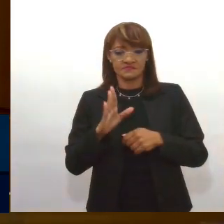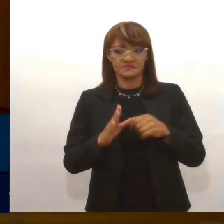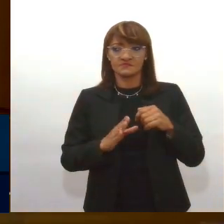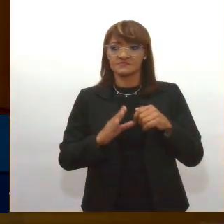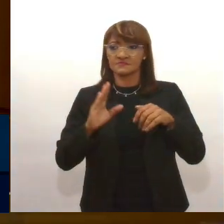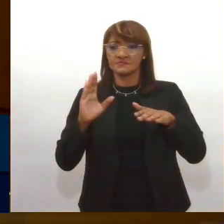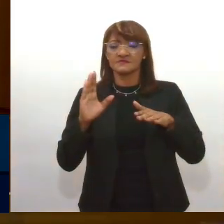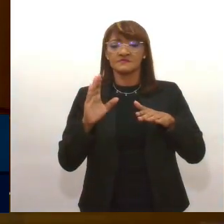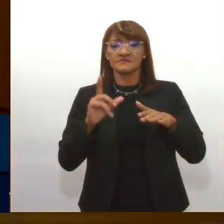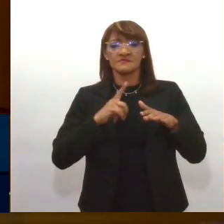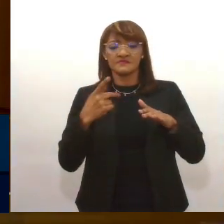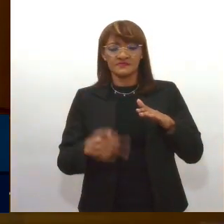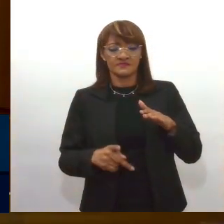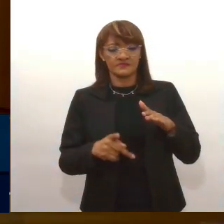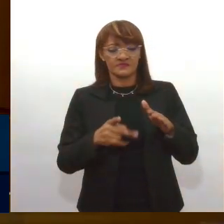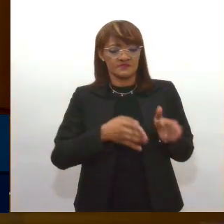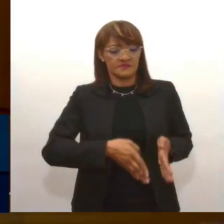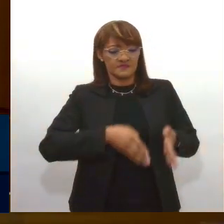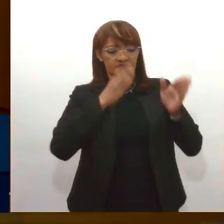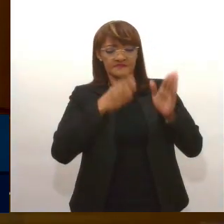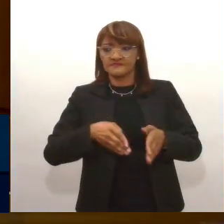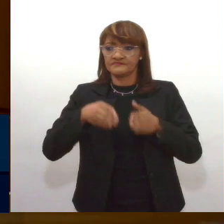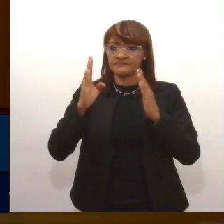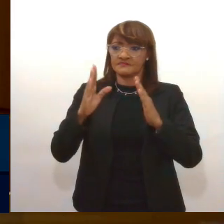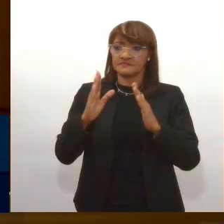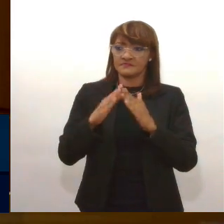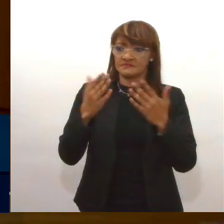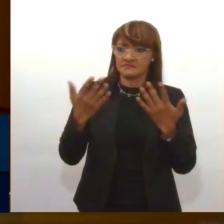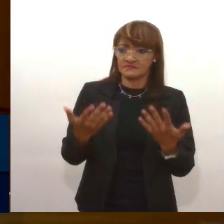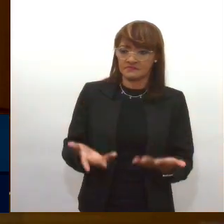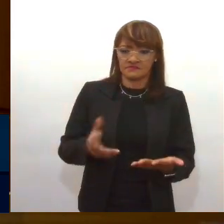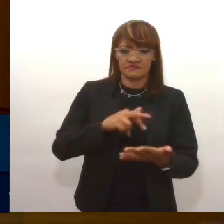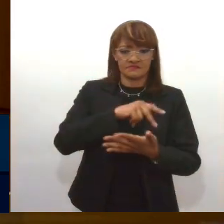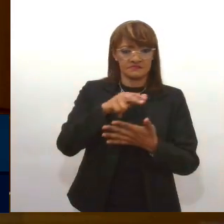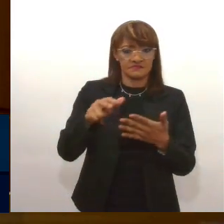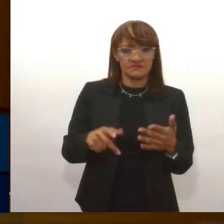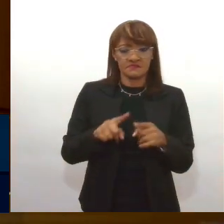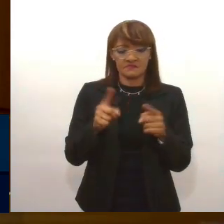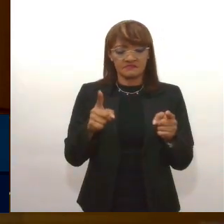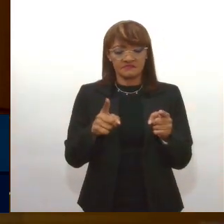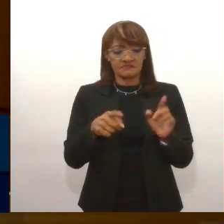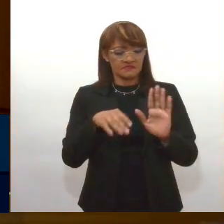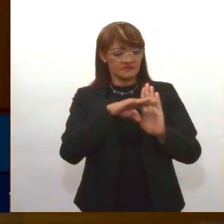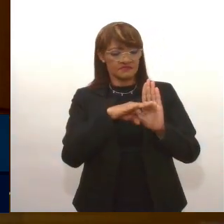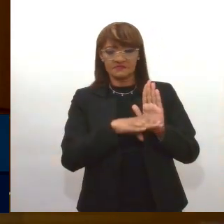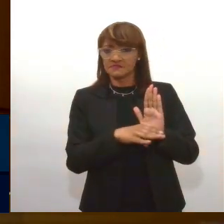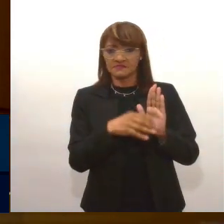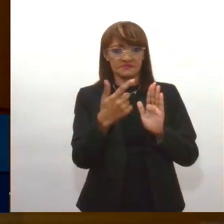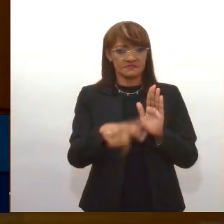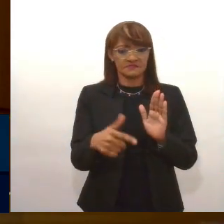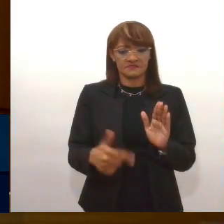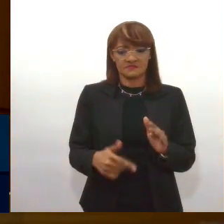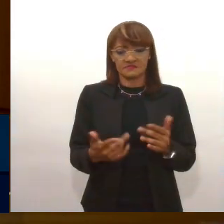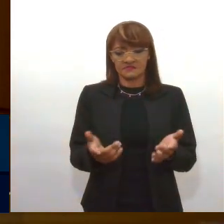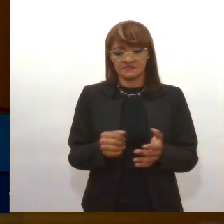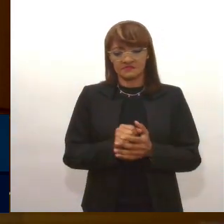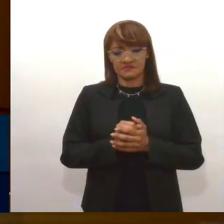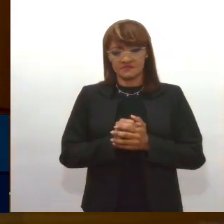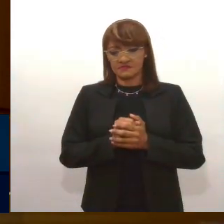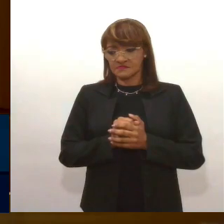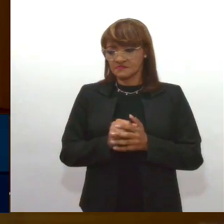discussão e sem um eh um planejamento né das consequências né dessas obras na